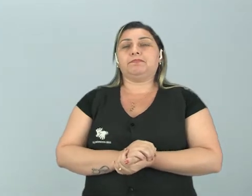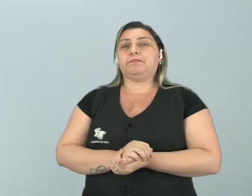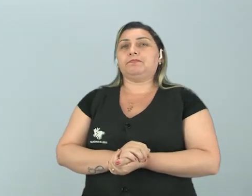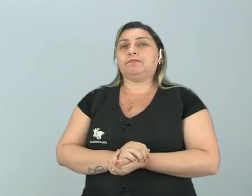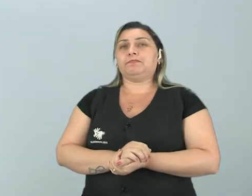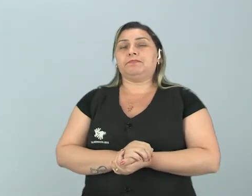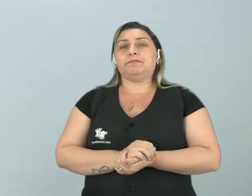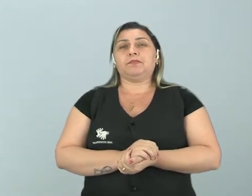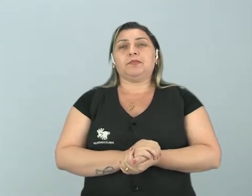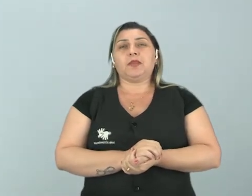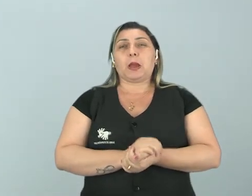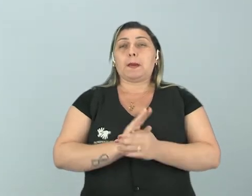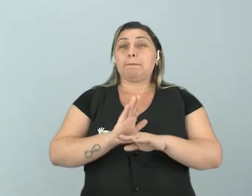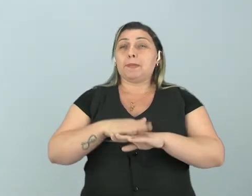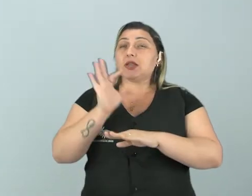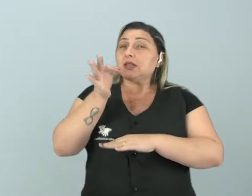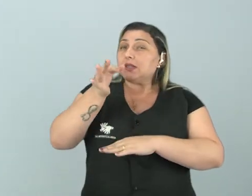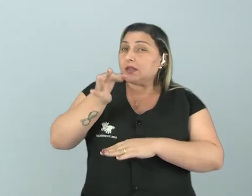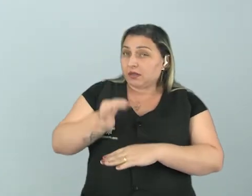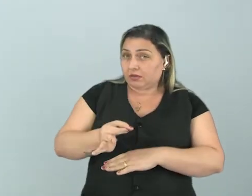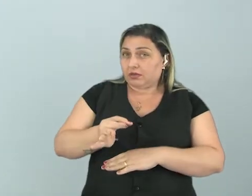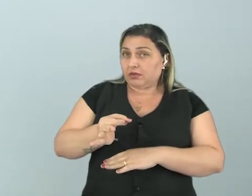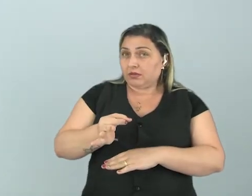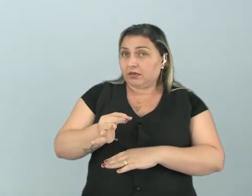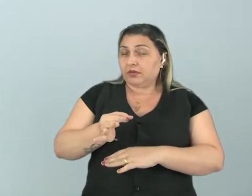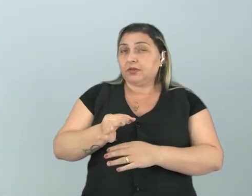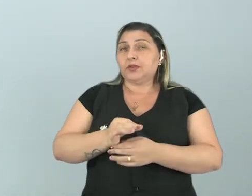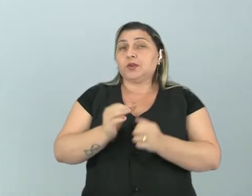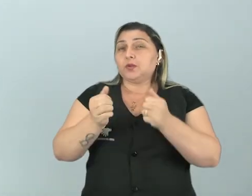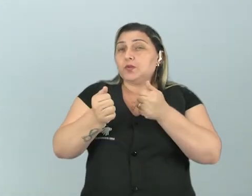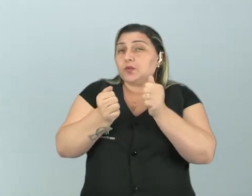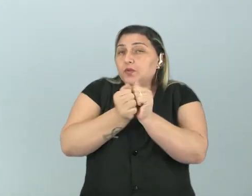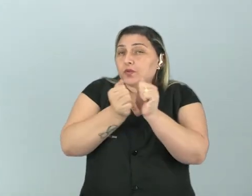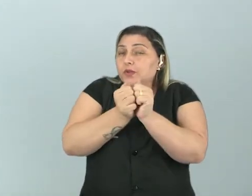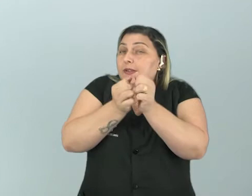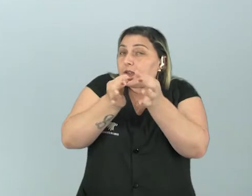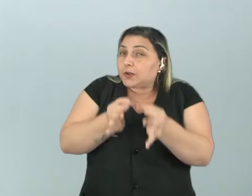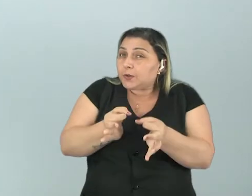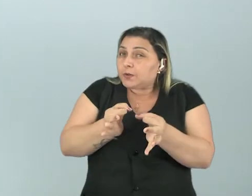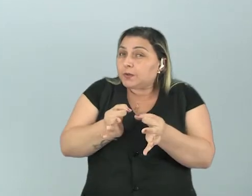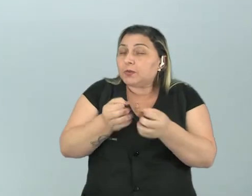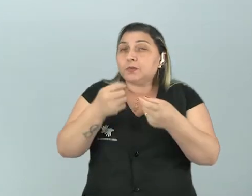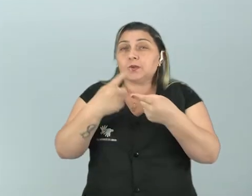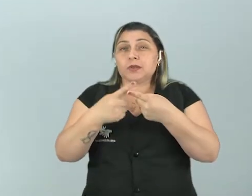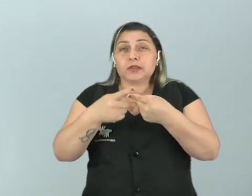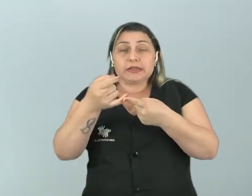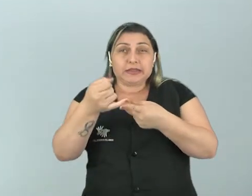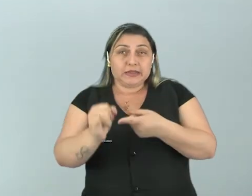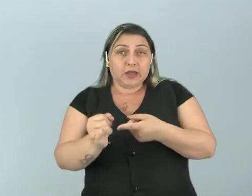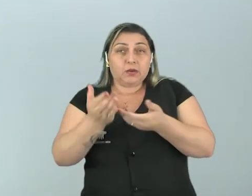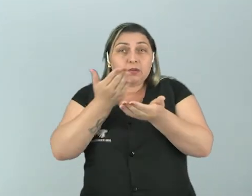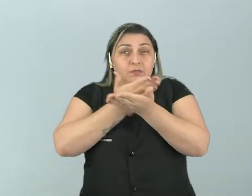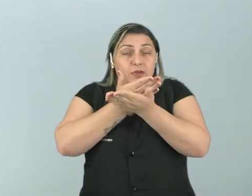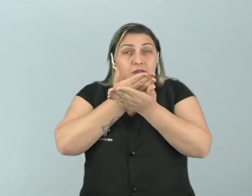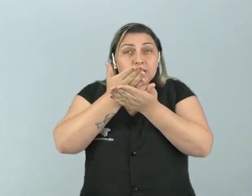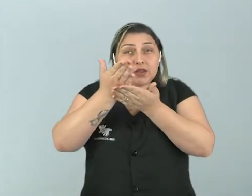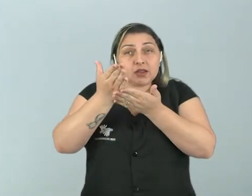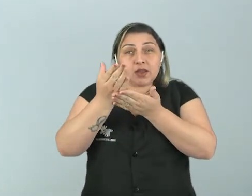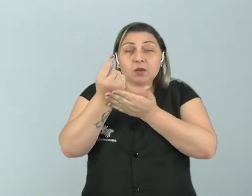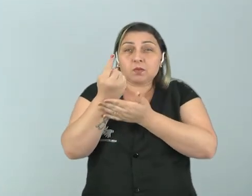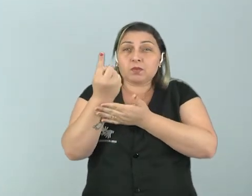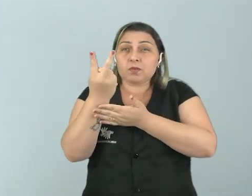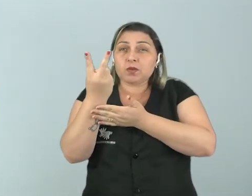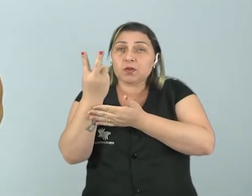como é que se pode dizer? Mais exata, mais juntinha, mais certinha. Porque se eles fossem começar a